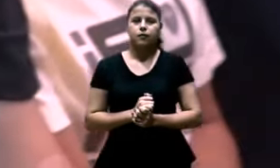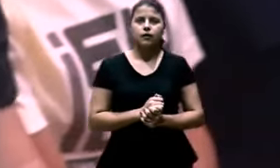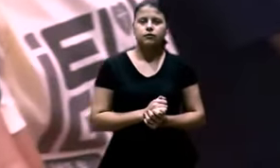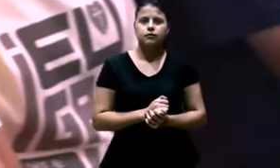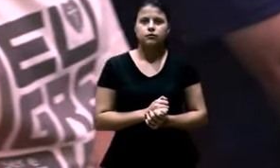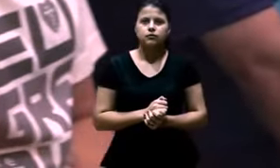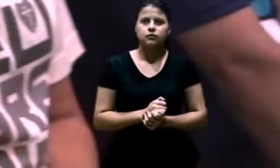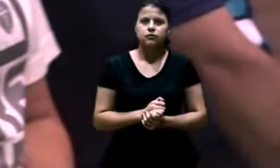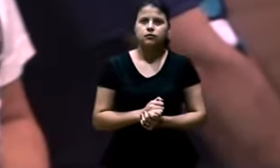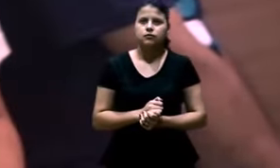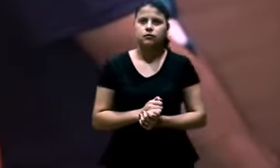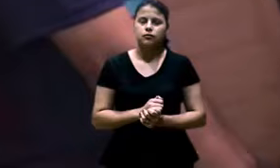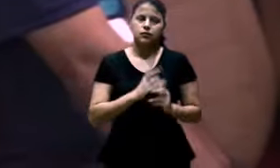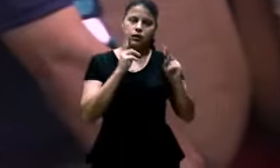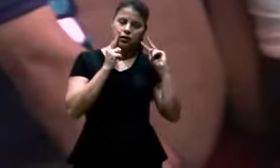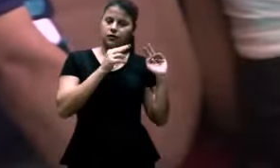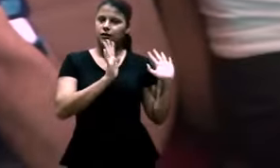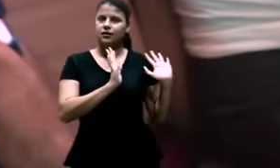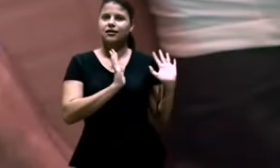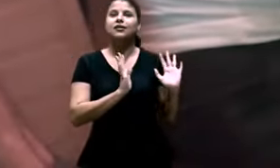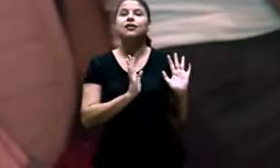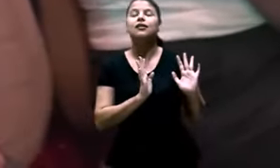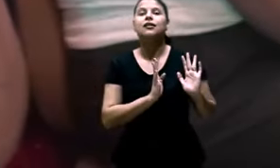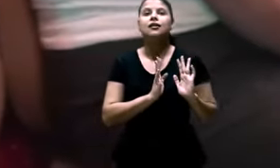Não olha para ele não, senão ele vai ficar desconcertado. Ainda dá tempo.